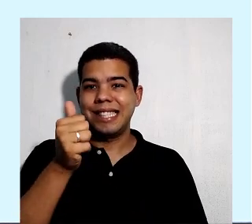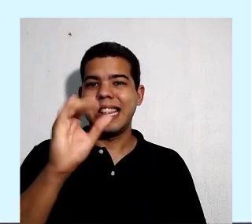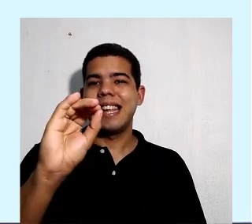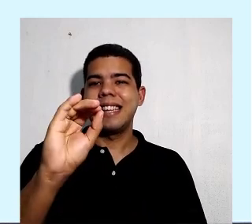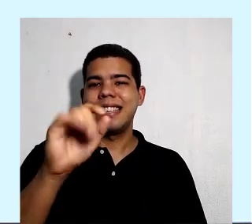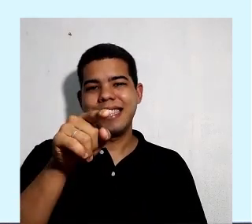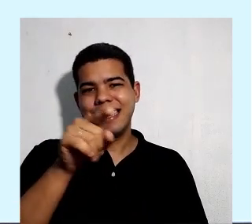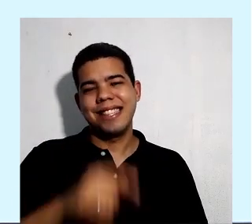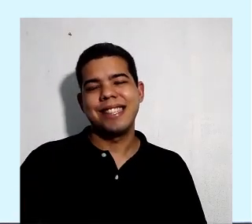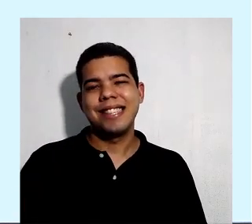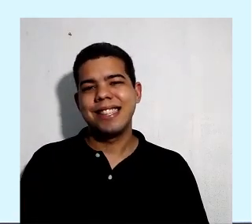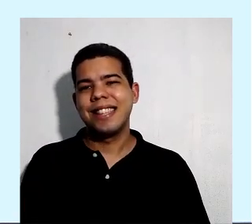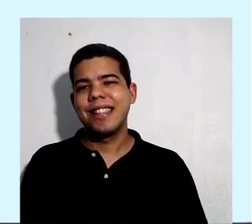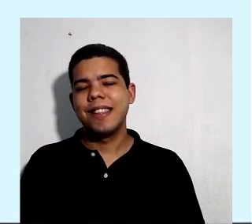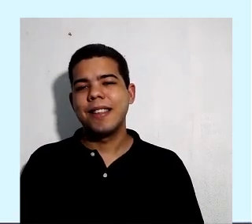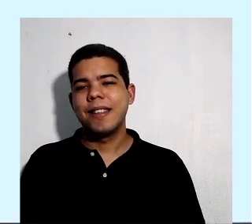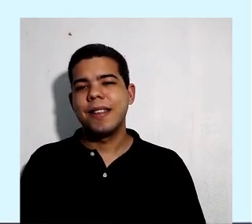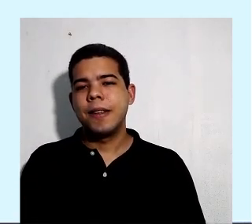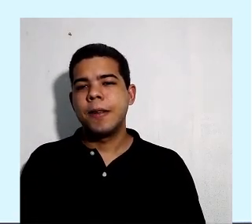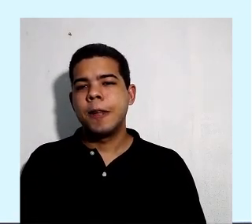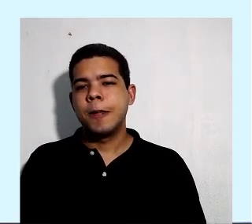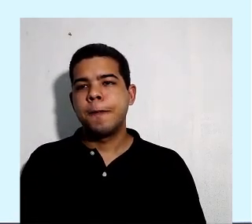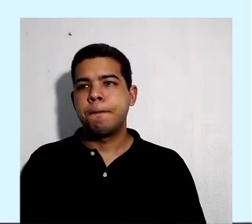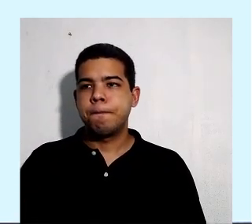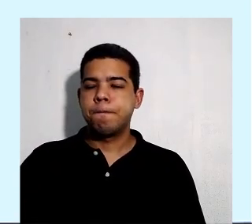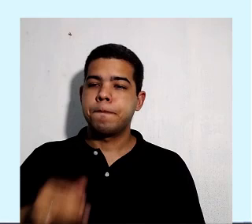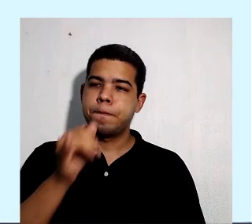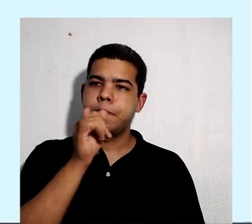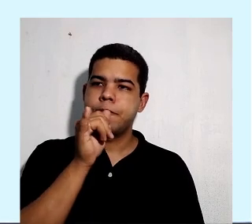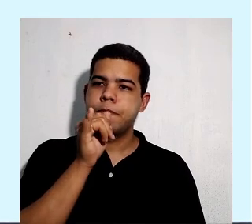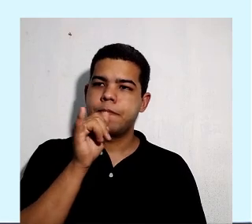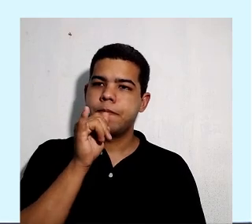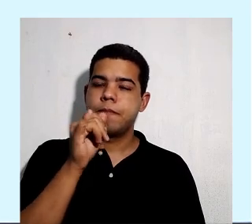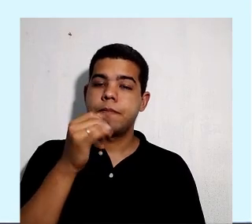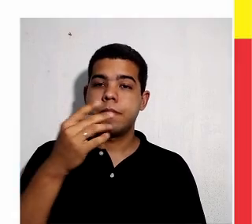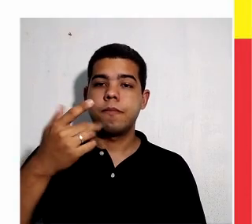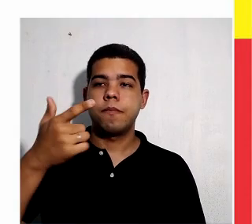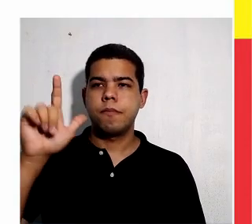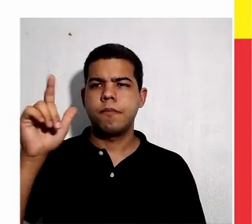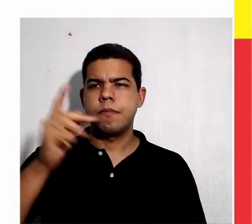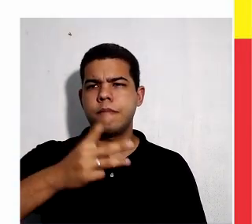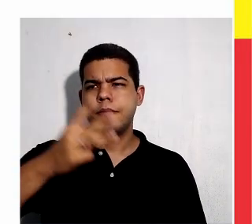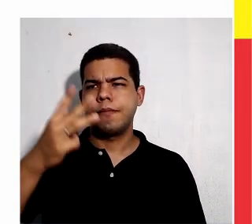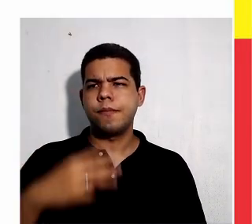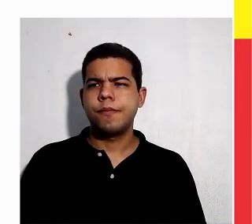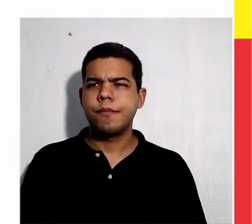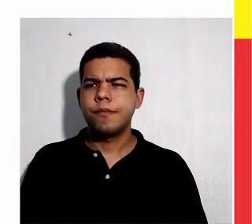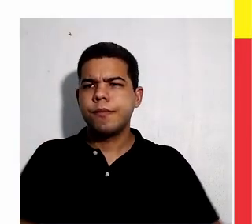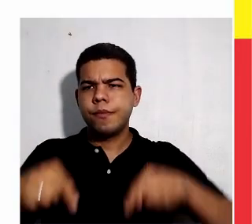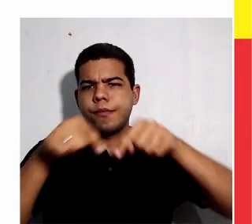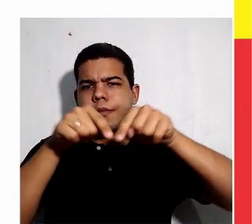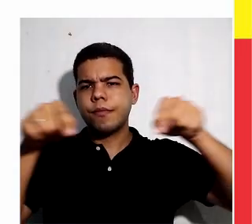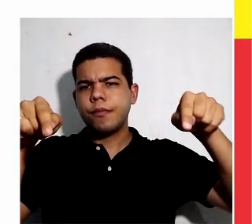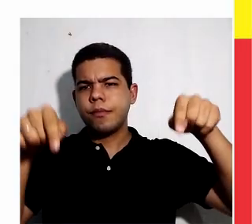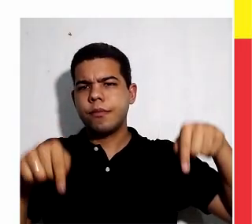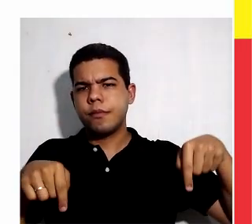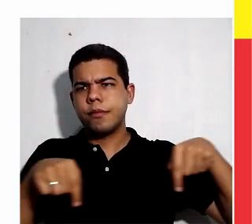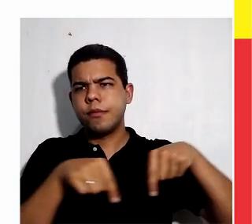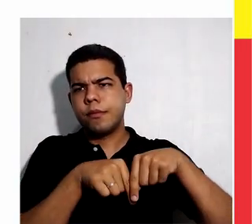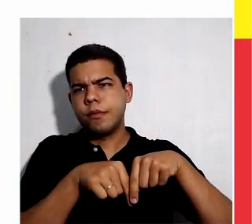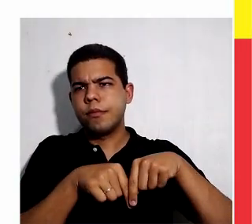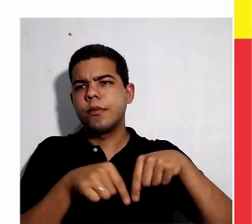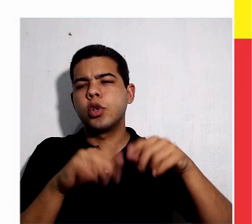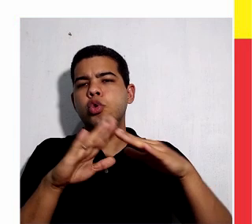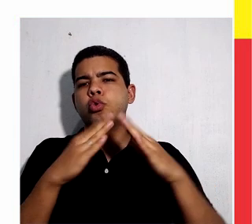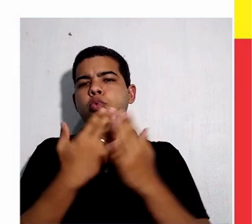ok? Continue assim. Vamos ao nosso terceiro exemplo. A quadra do Colégio Liceu Nóbrega de